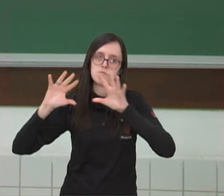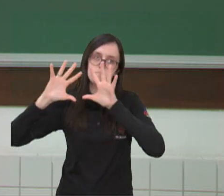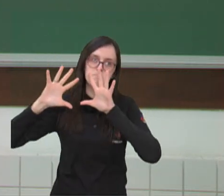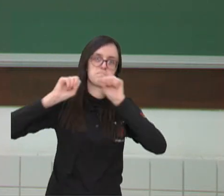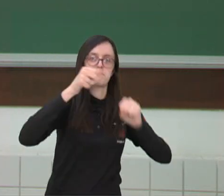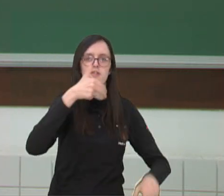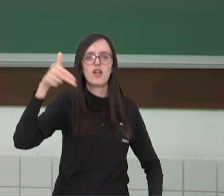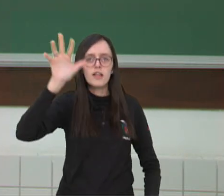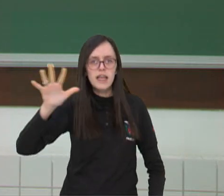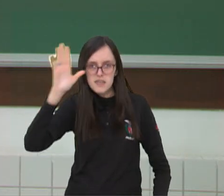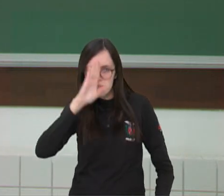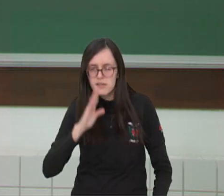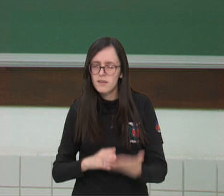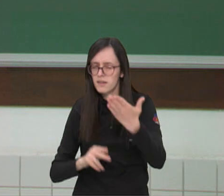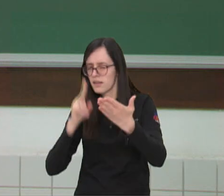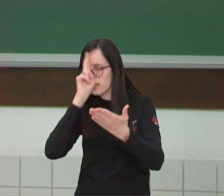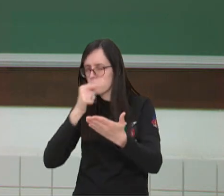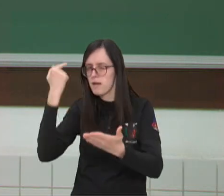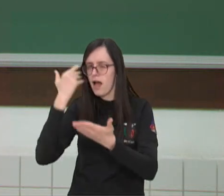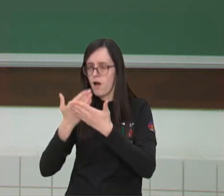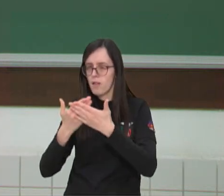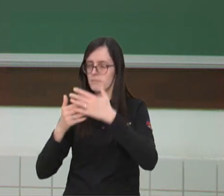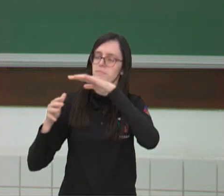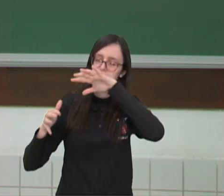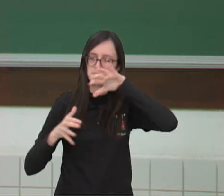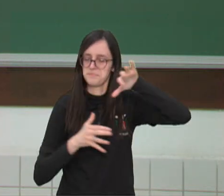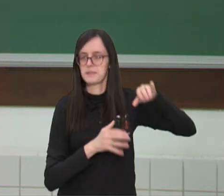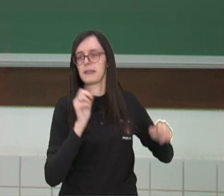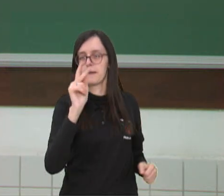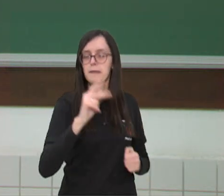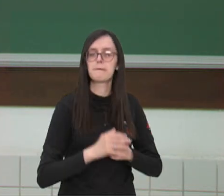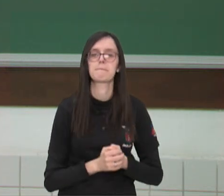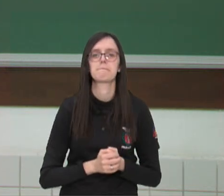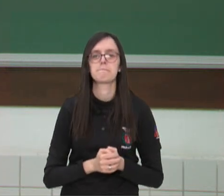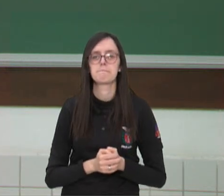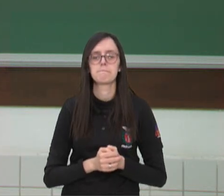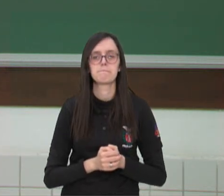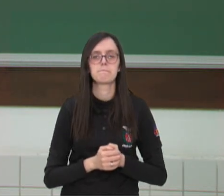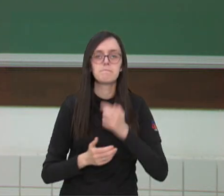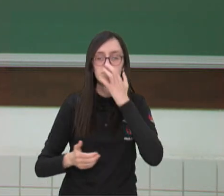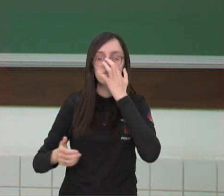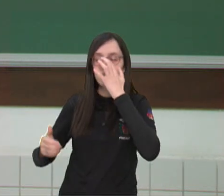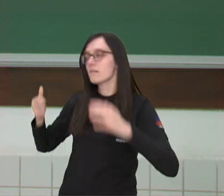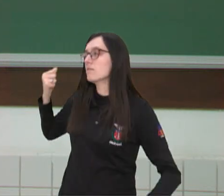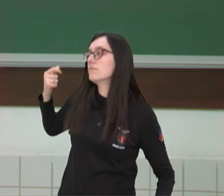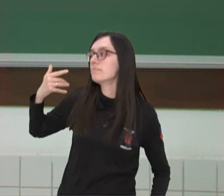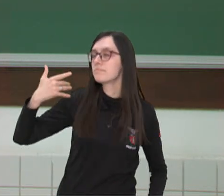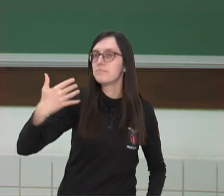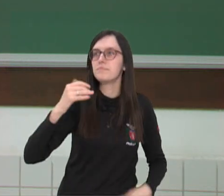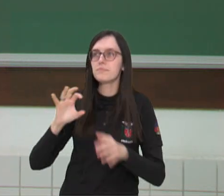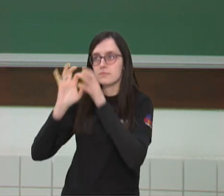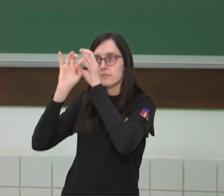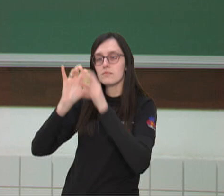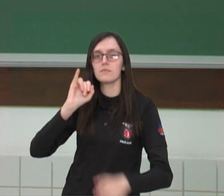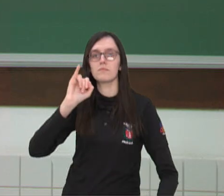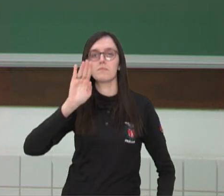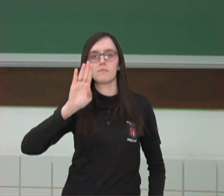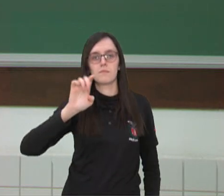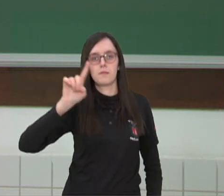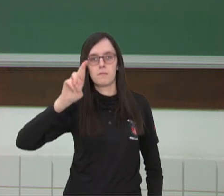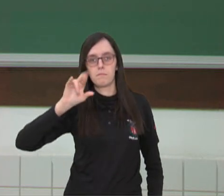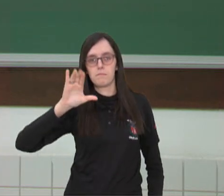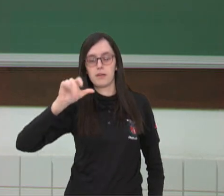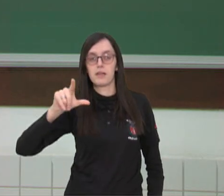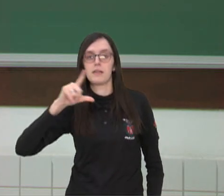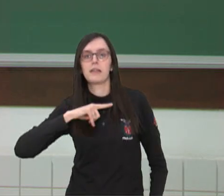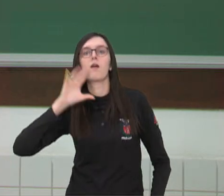Lembrou dessa aula? Então vamos lá. Então, desde a União Ibérica, existe então a construção de fortes